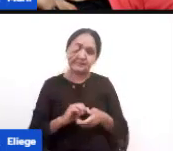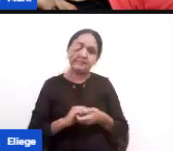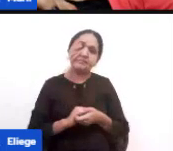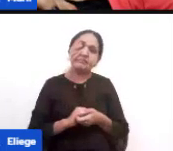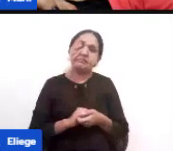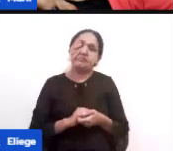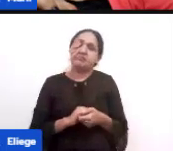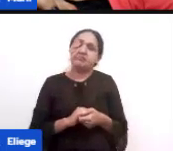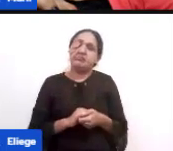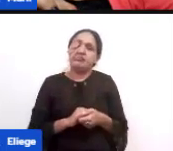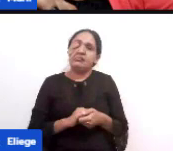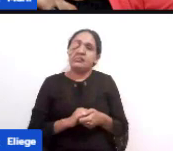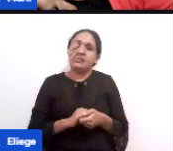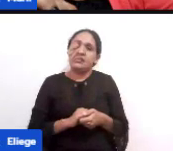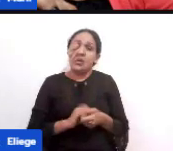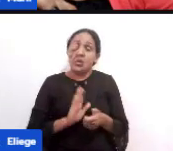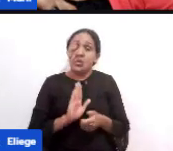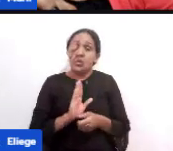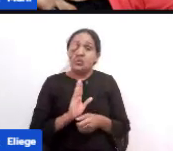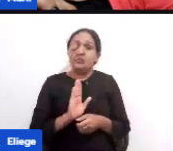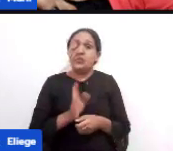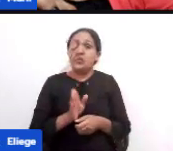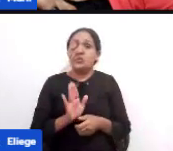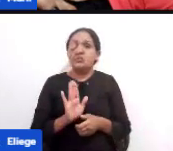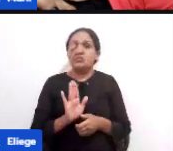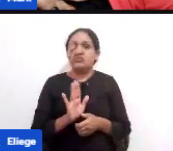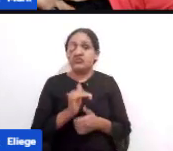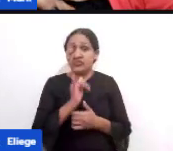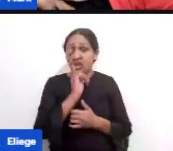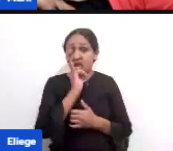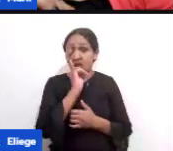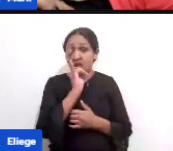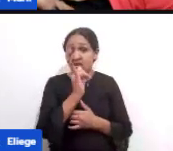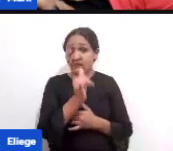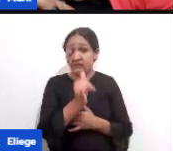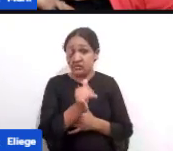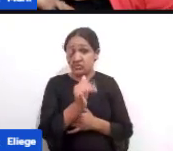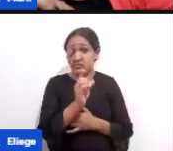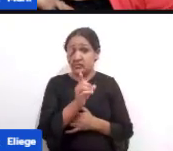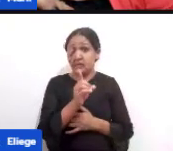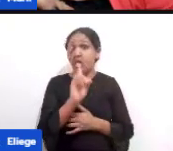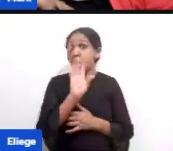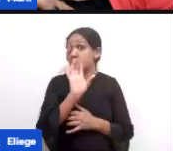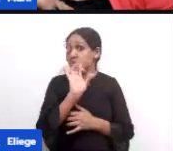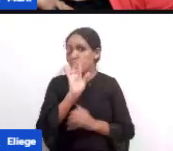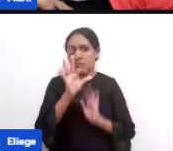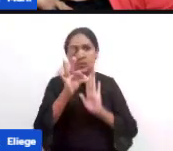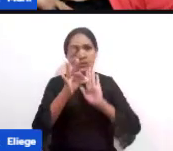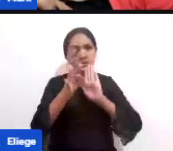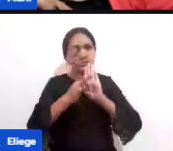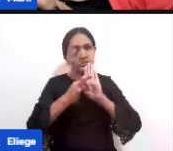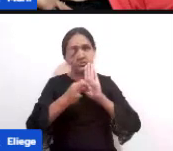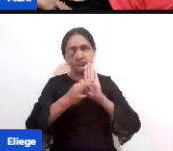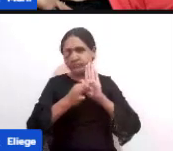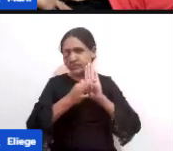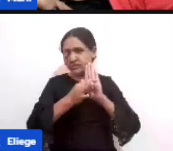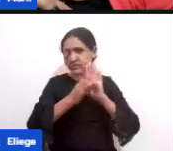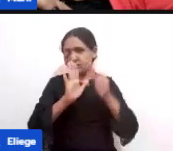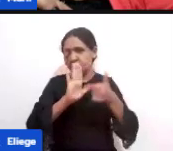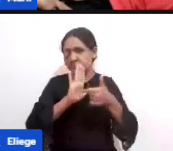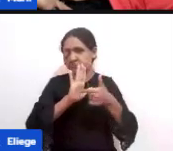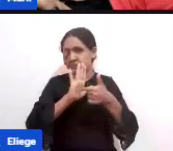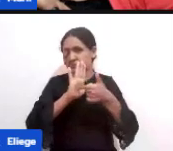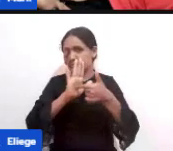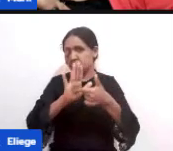Então, gente, como eu disse, né, é uma sugestão que estará disponível no nosso